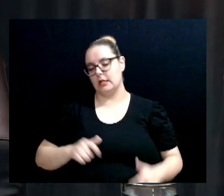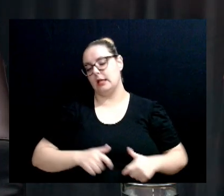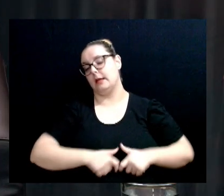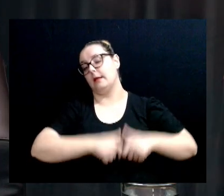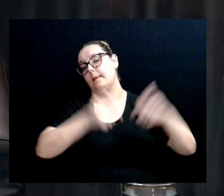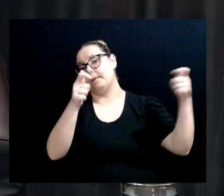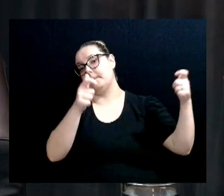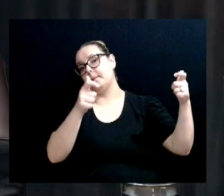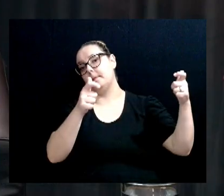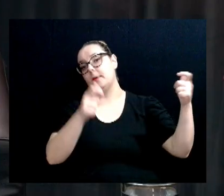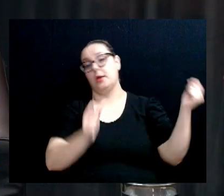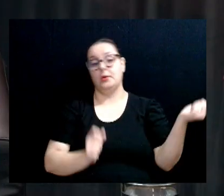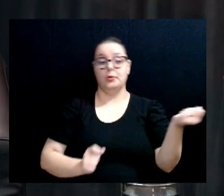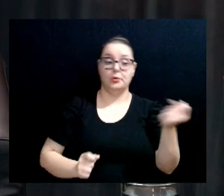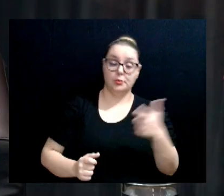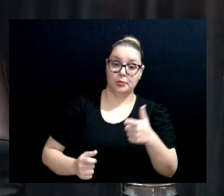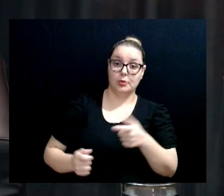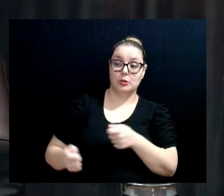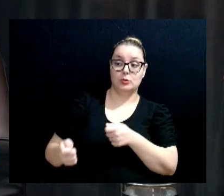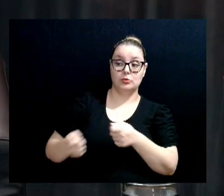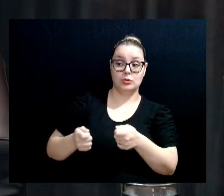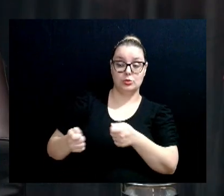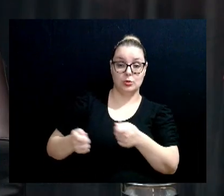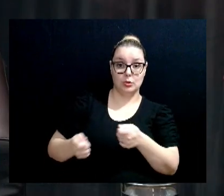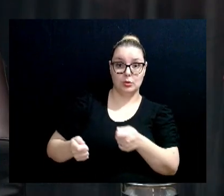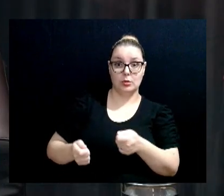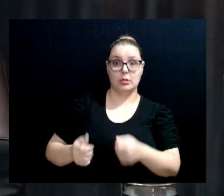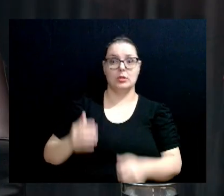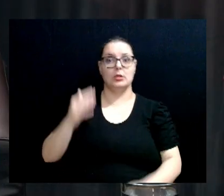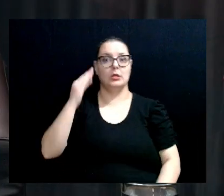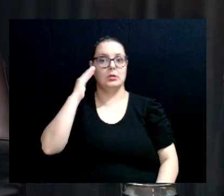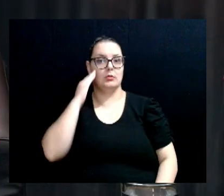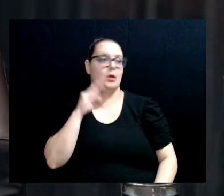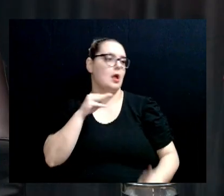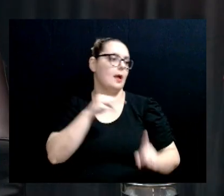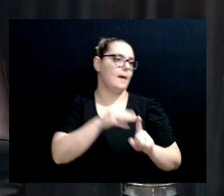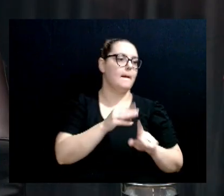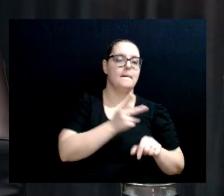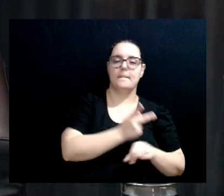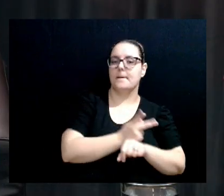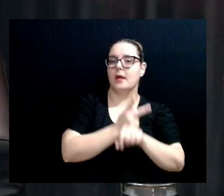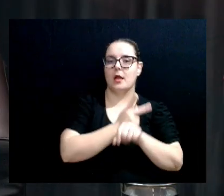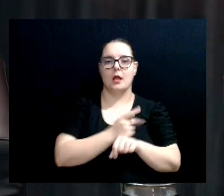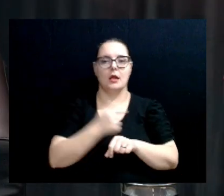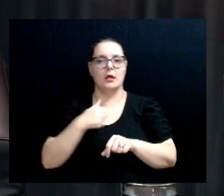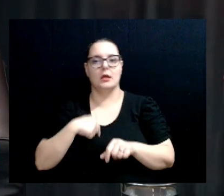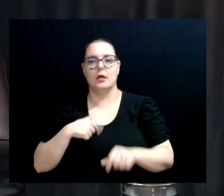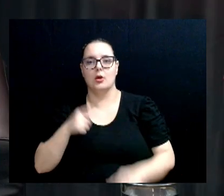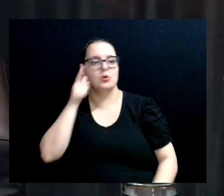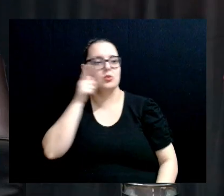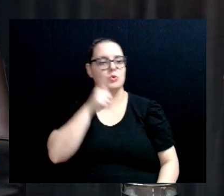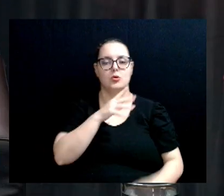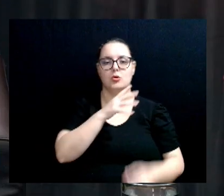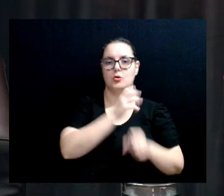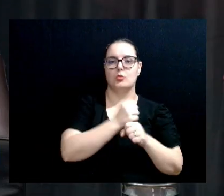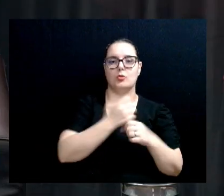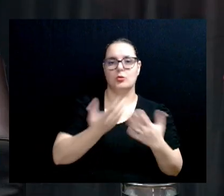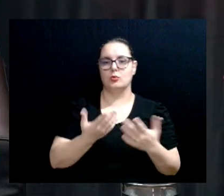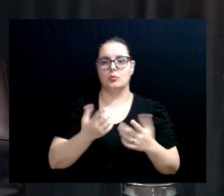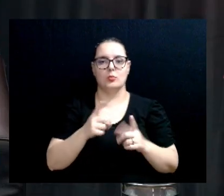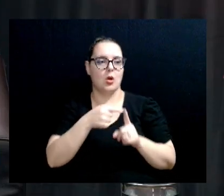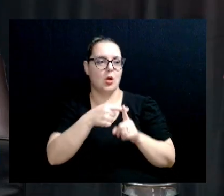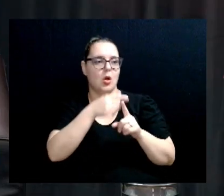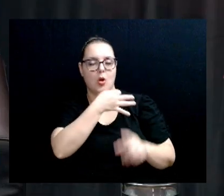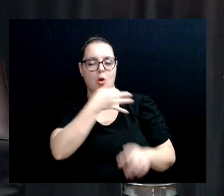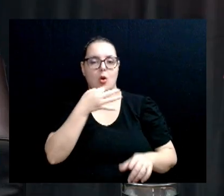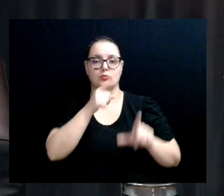né? Então ele vai entender que a meta, o prêmio, estou lá, consegui o meu ponto lá ótimo do gráfico, isso